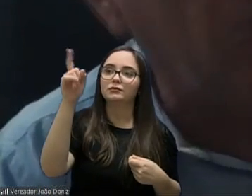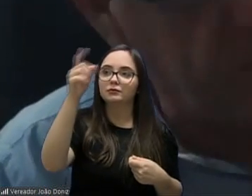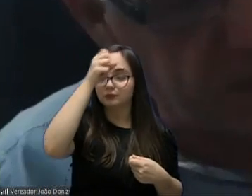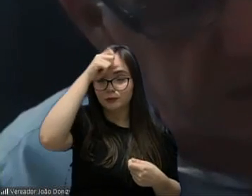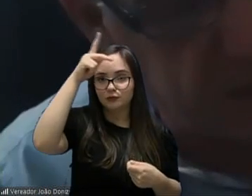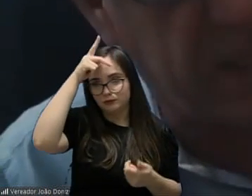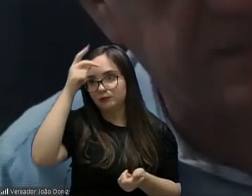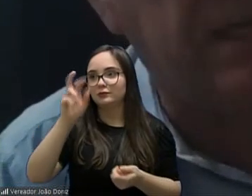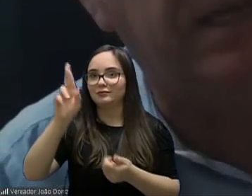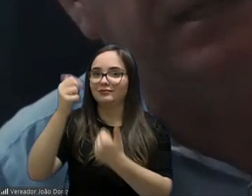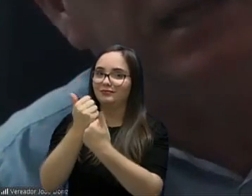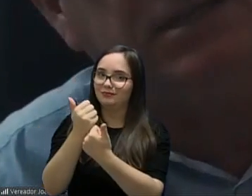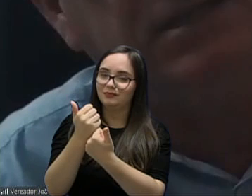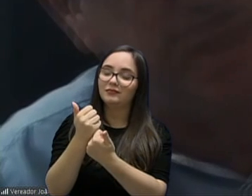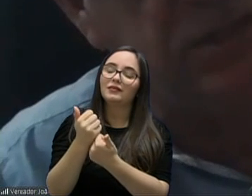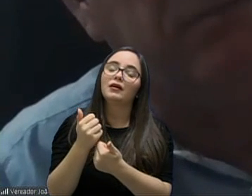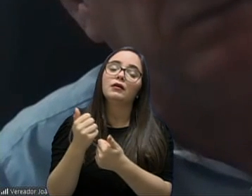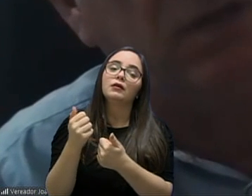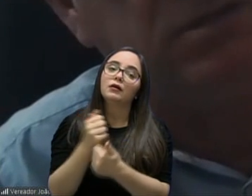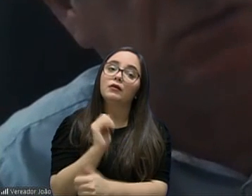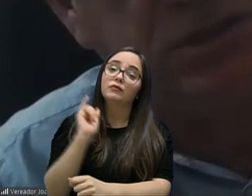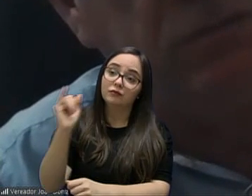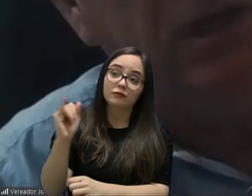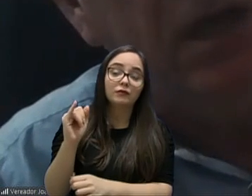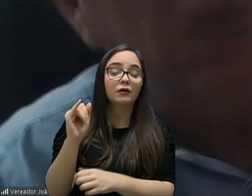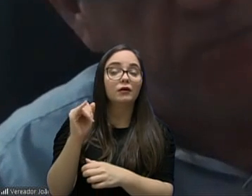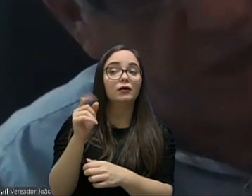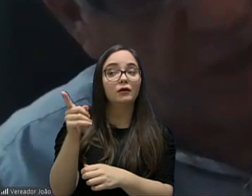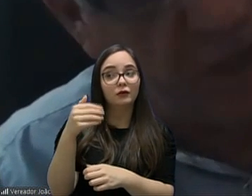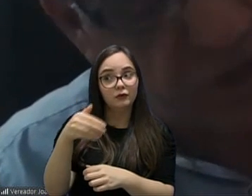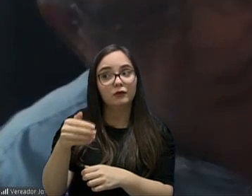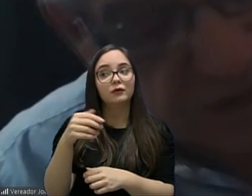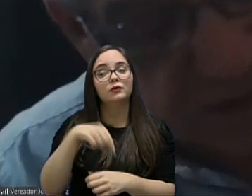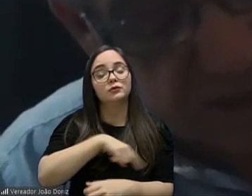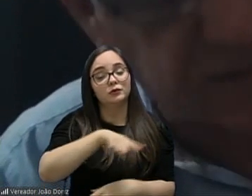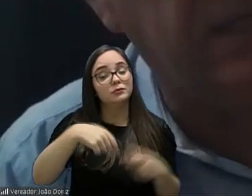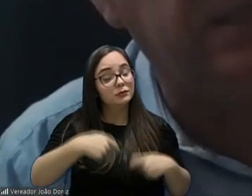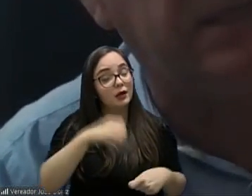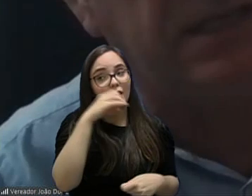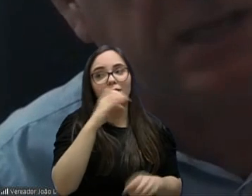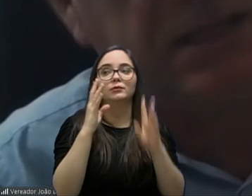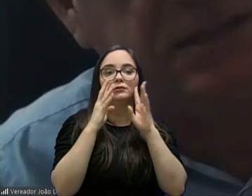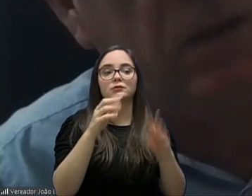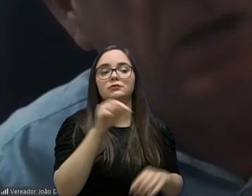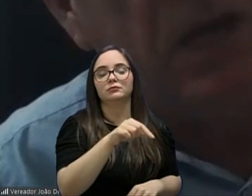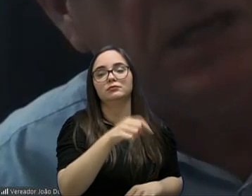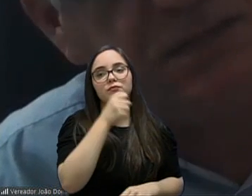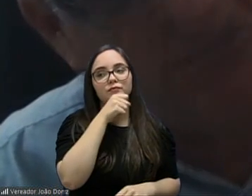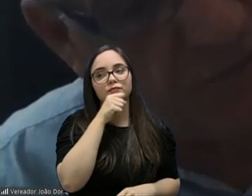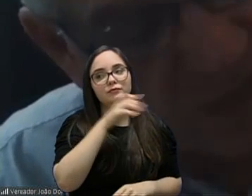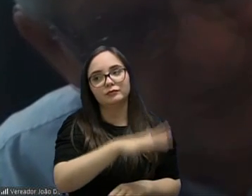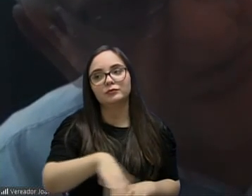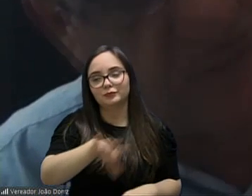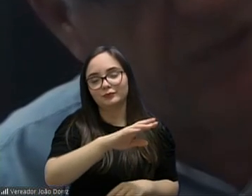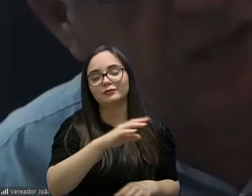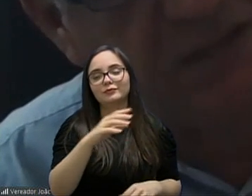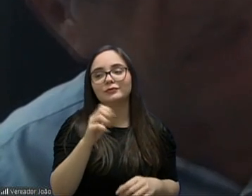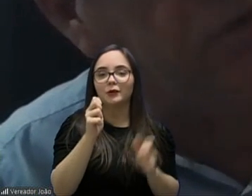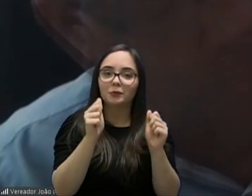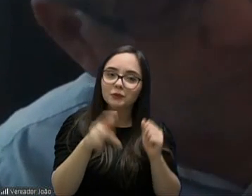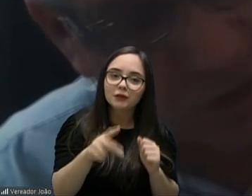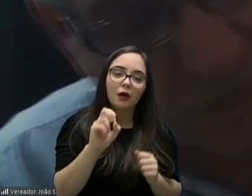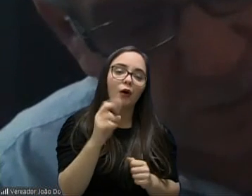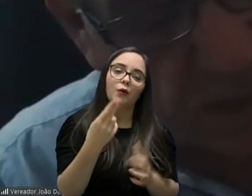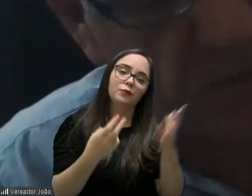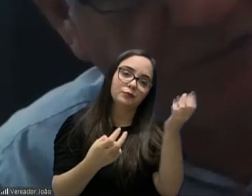para realmente dar celeridade também, já avisar o executivo, para a gente dar celeridade nessa questão e se o governo enviar